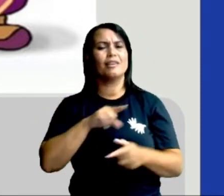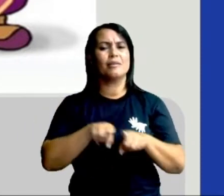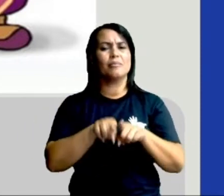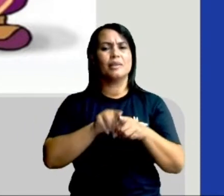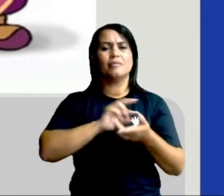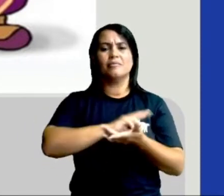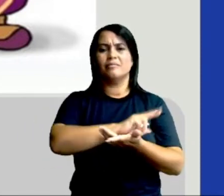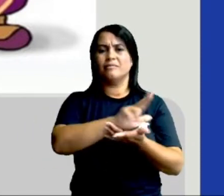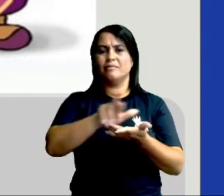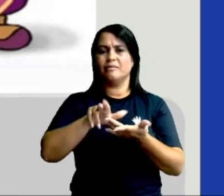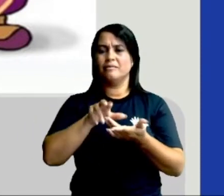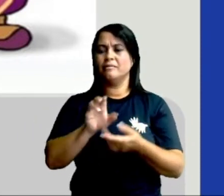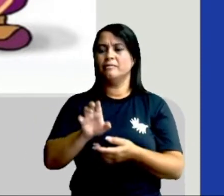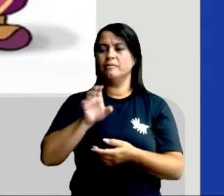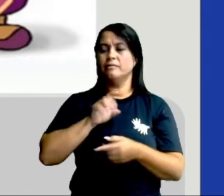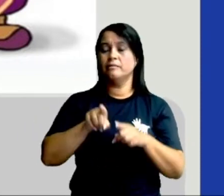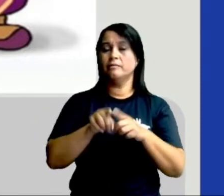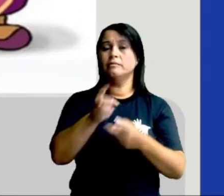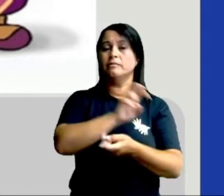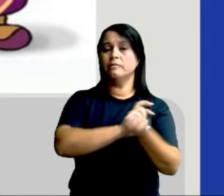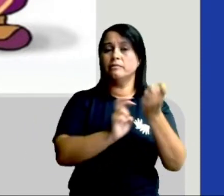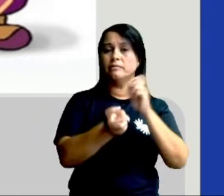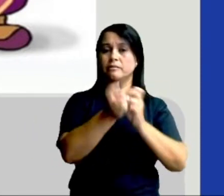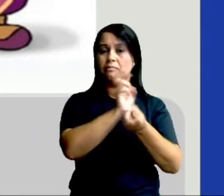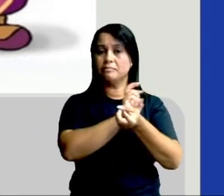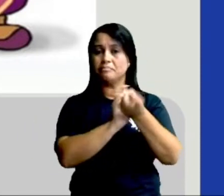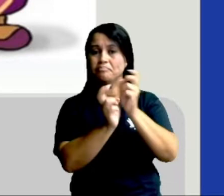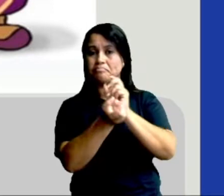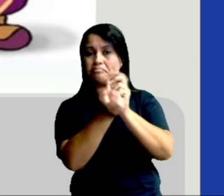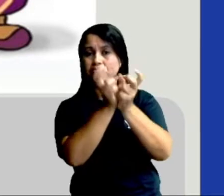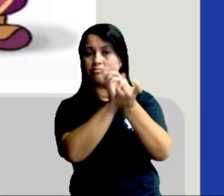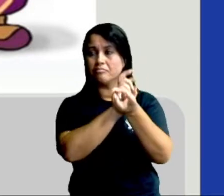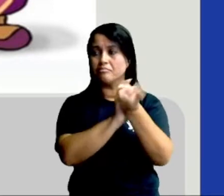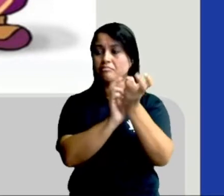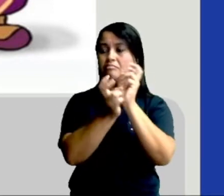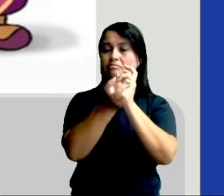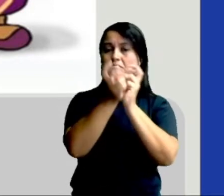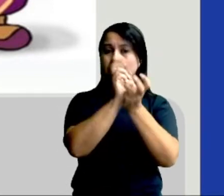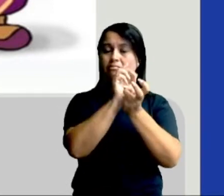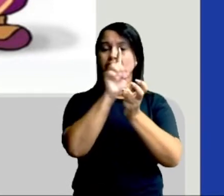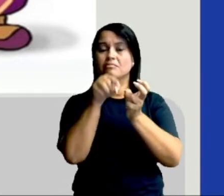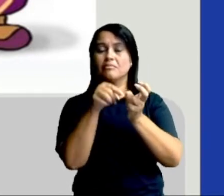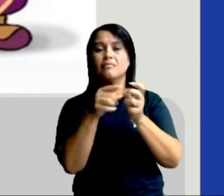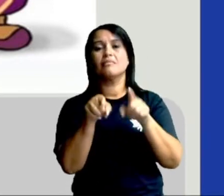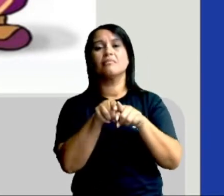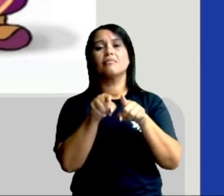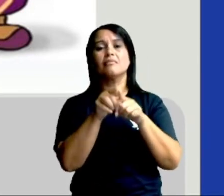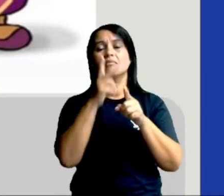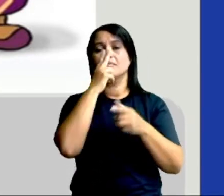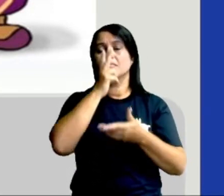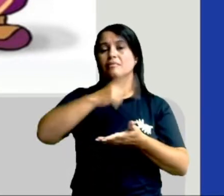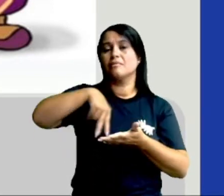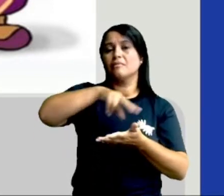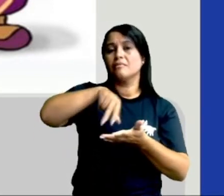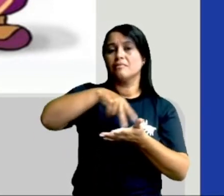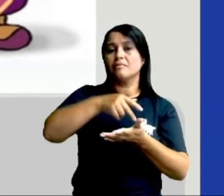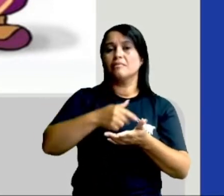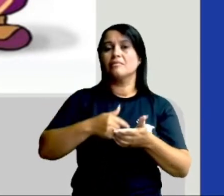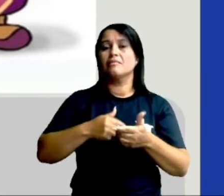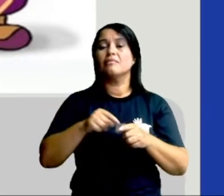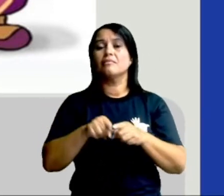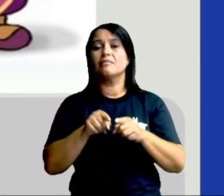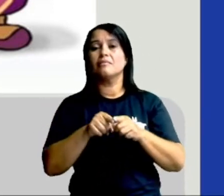eu trouxe umas imagens para vocês, né? A capoeira, que é considerada uma dança, uma luta, dança, tá? E o candomblé, que